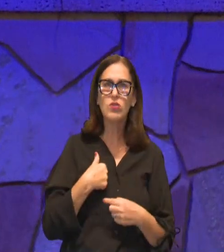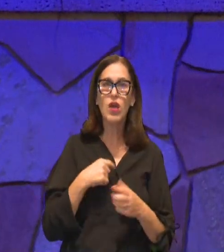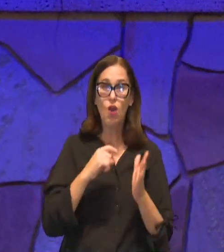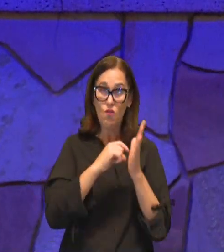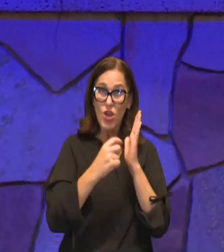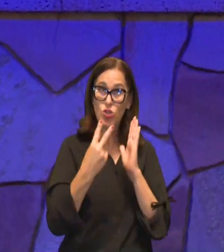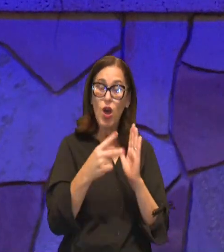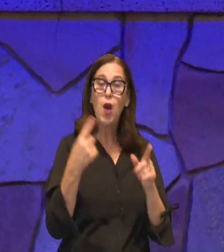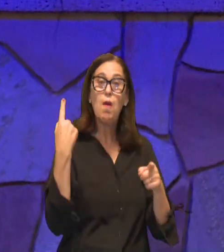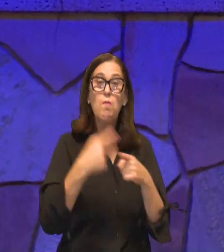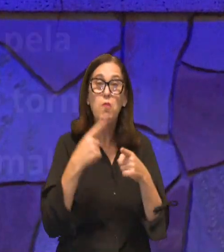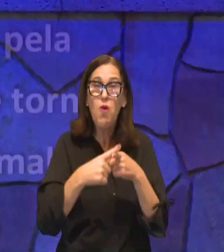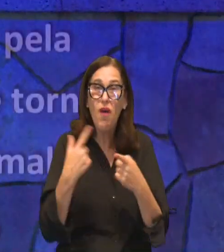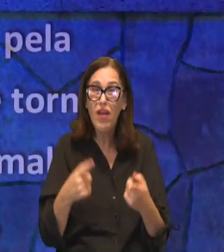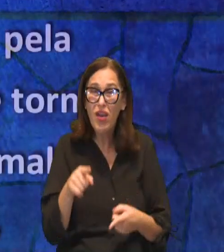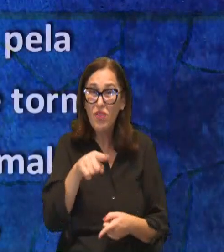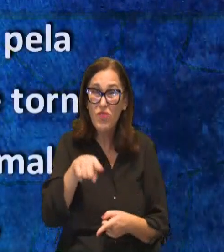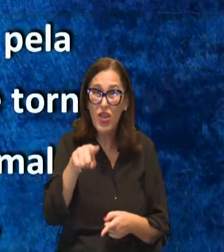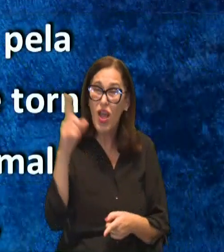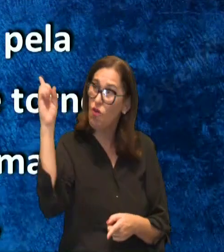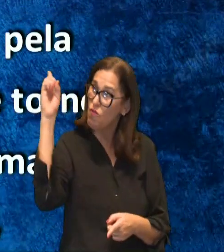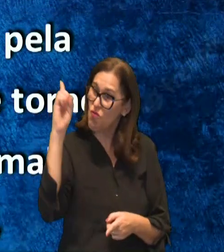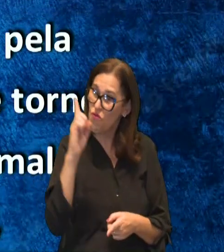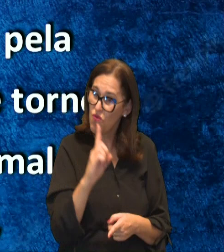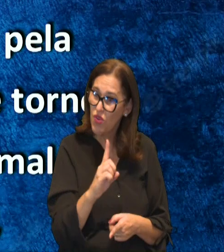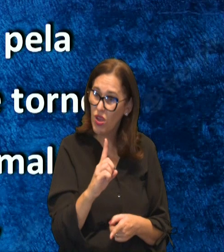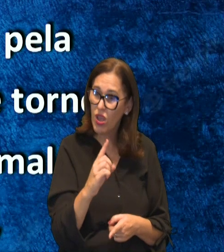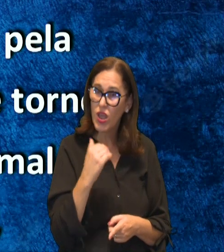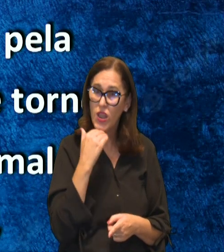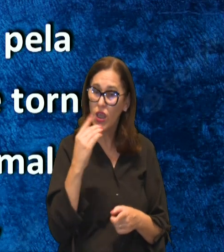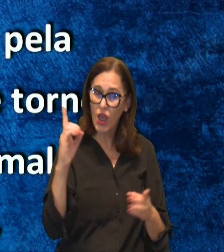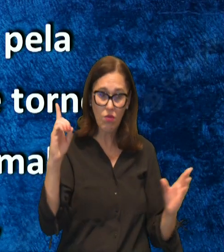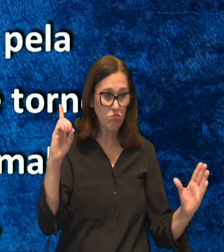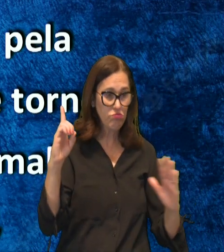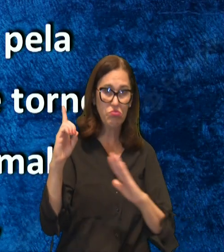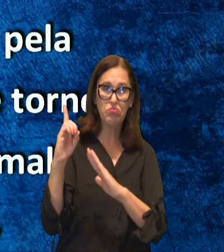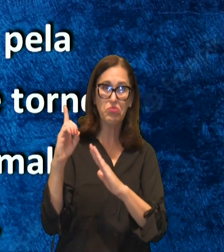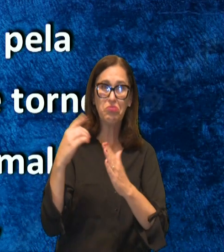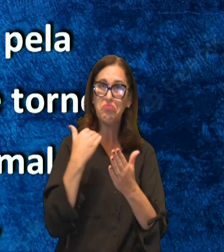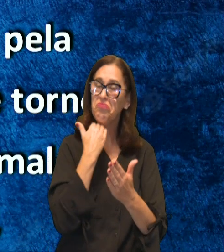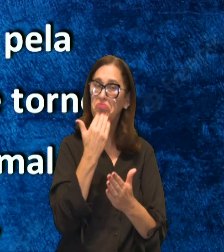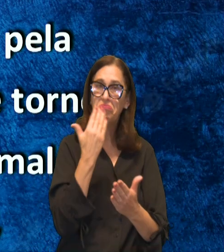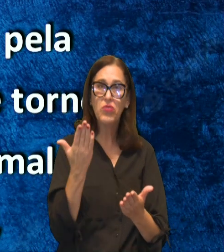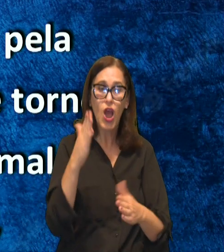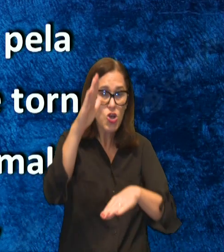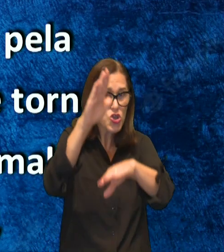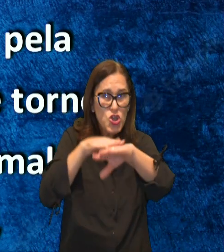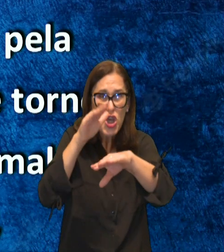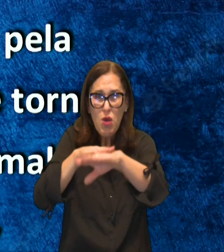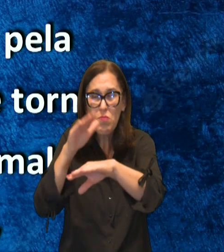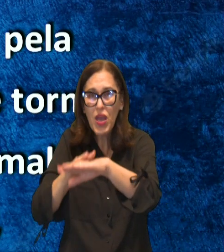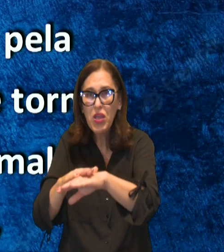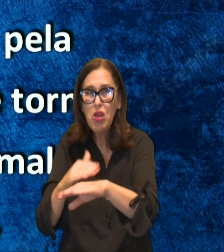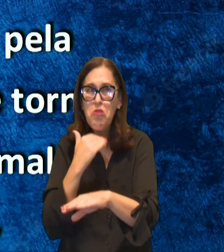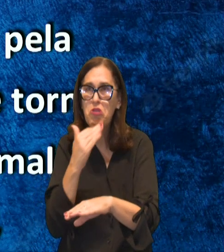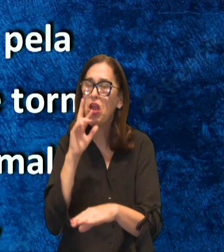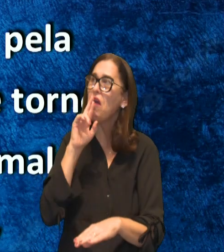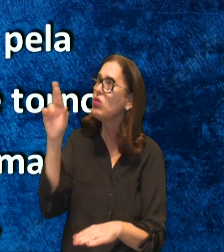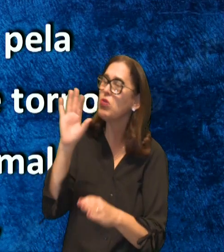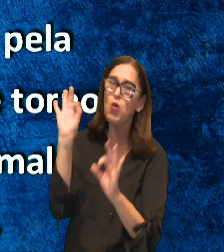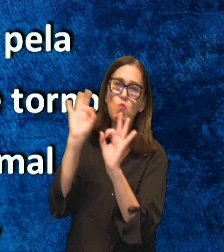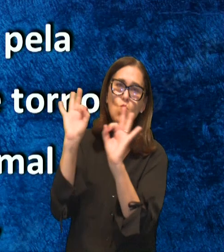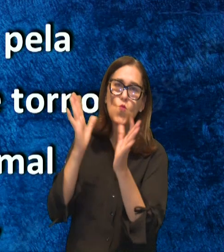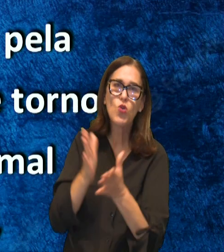2. Por que razão, quando eu vim, ninguém apareceu? Quando eu chamei, ninguém